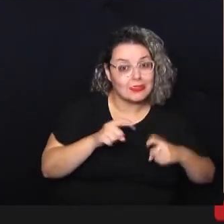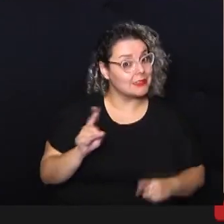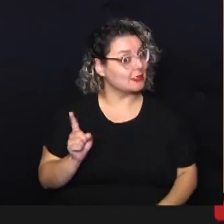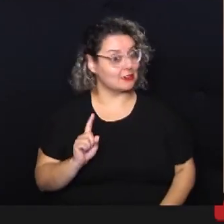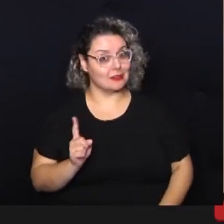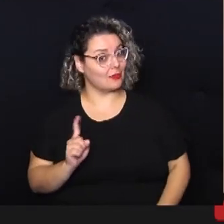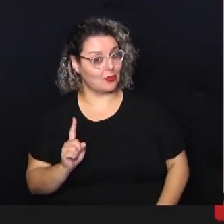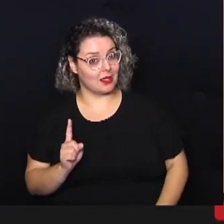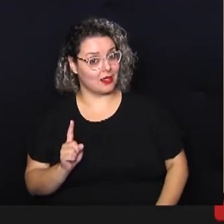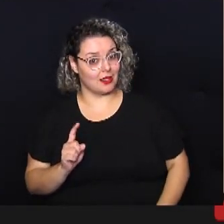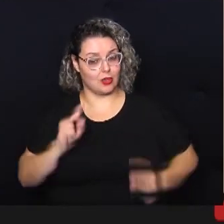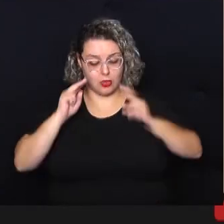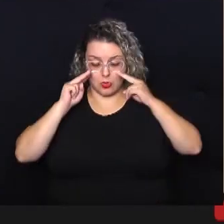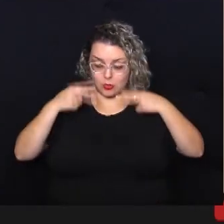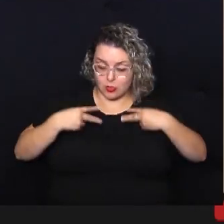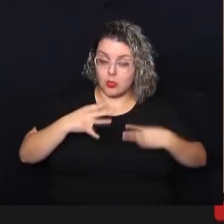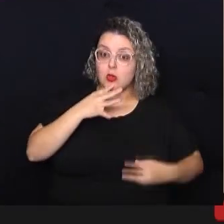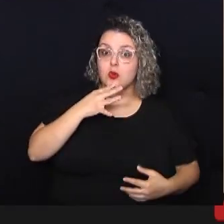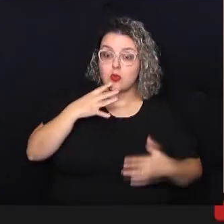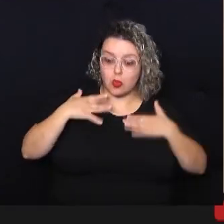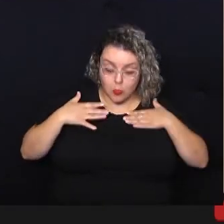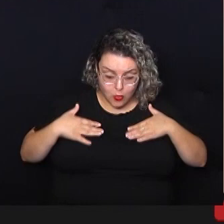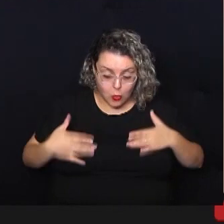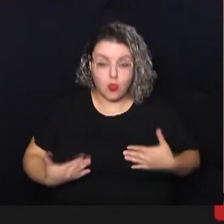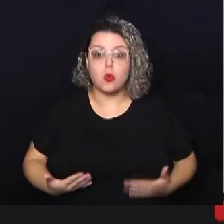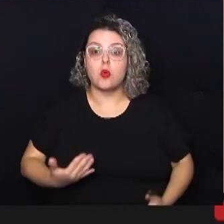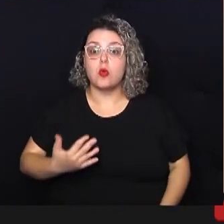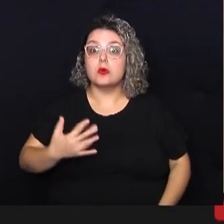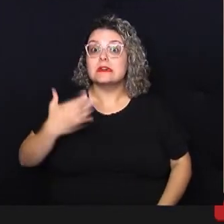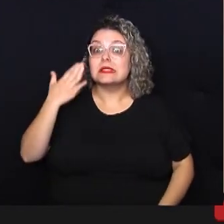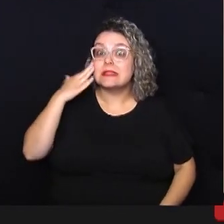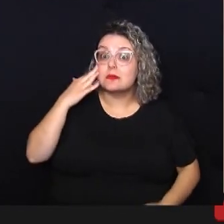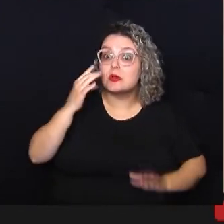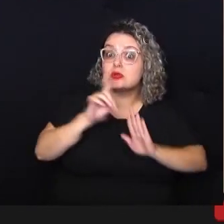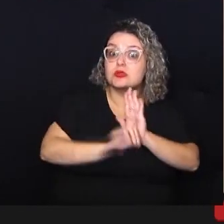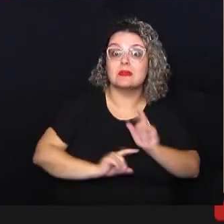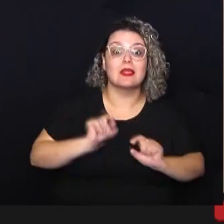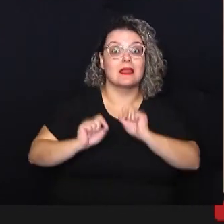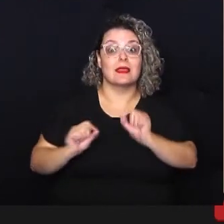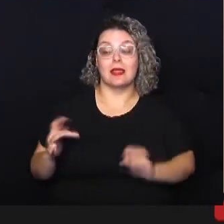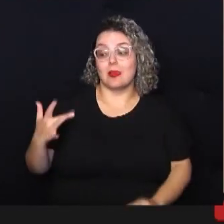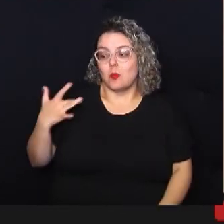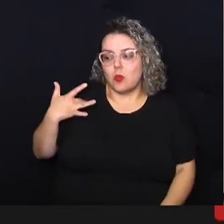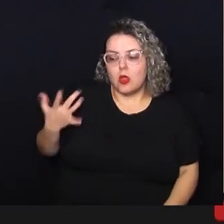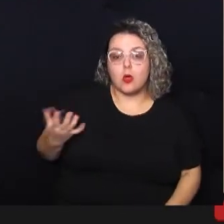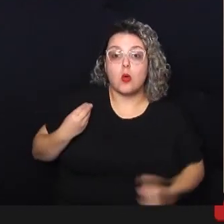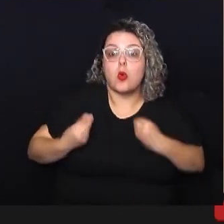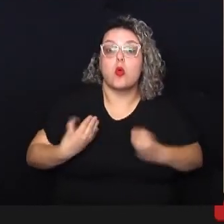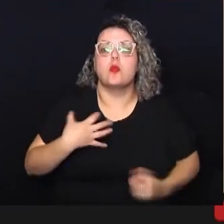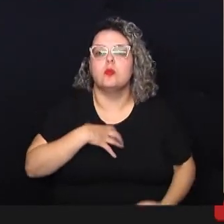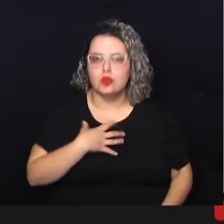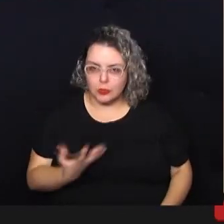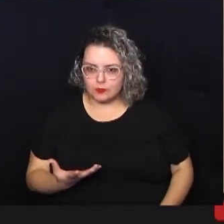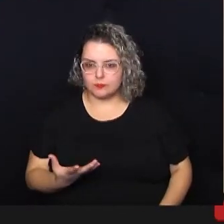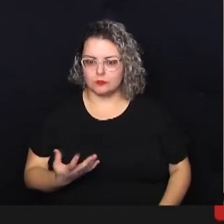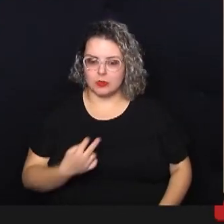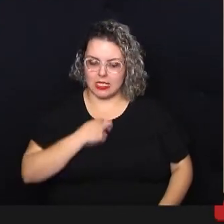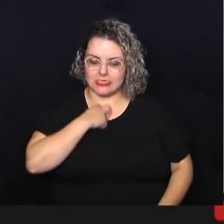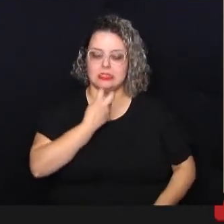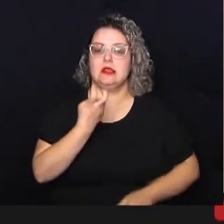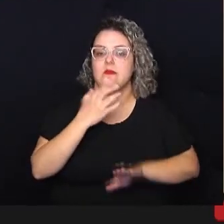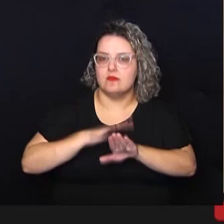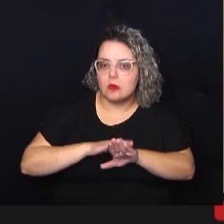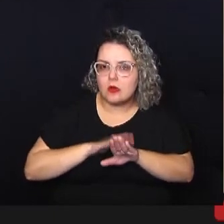né? Autoconhecimento, saber sobre o seu corpo, saber sobre os seus direitos, saber quem pode tocar você de que jeito, essa voz